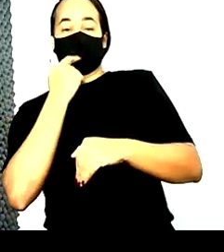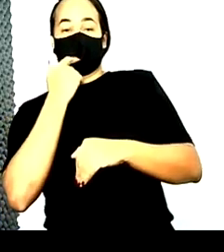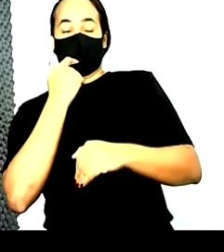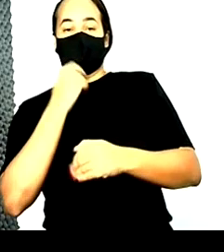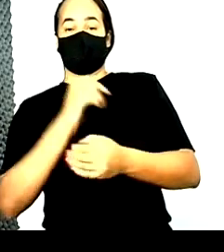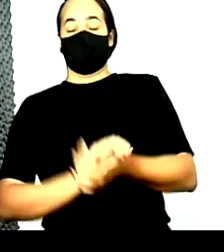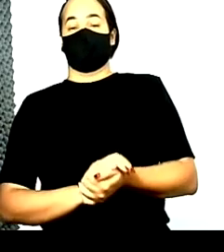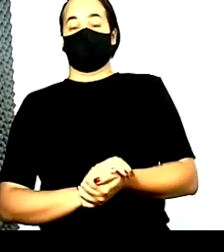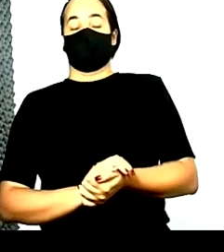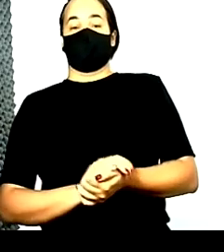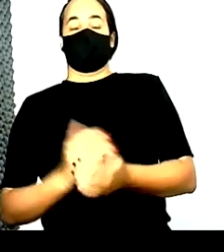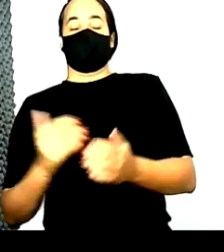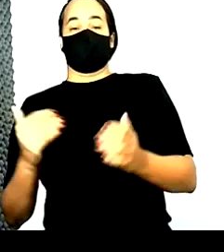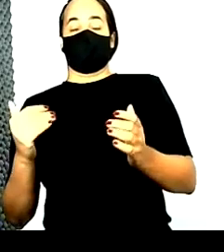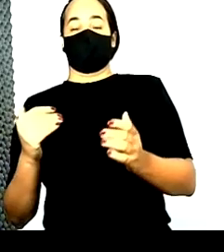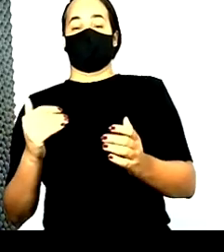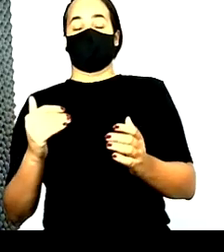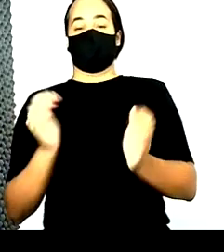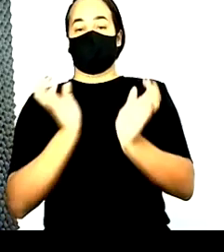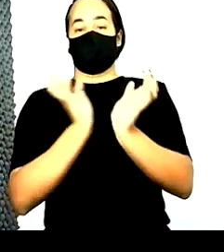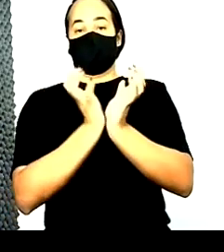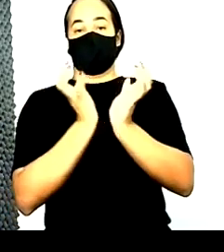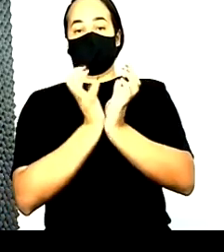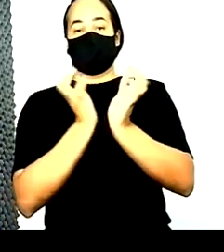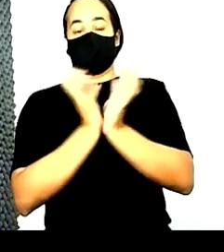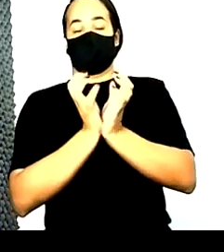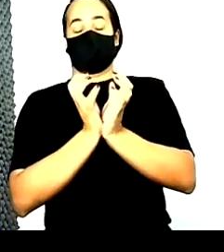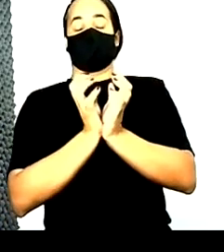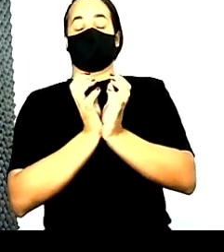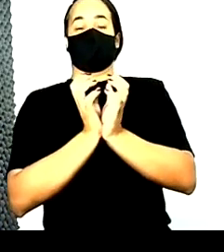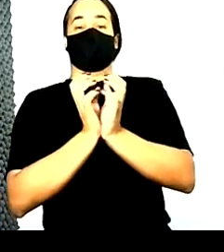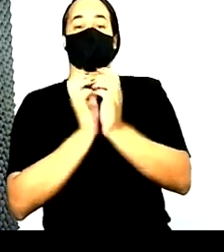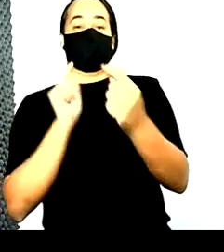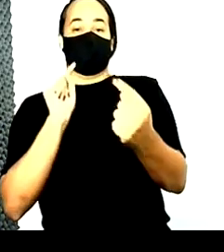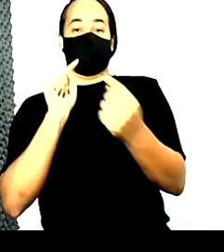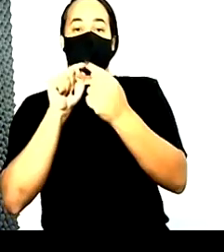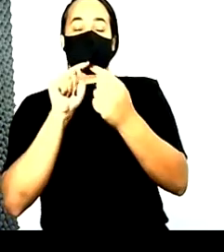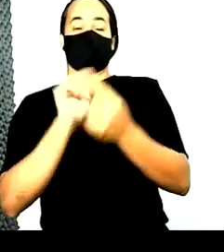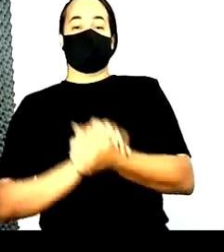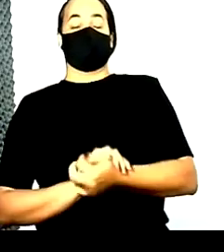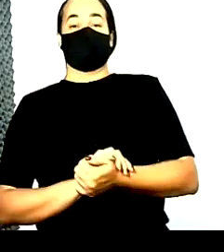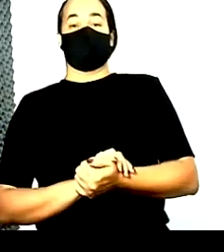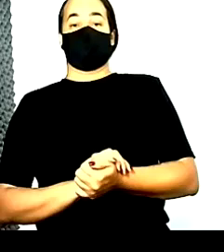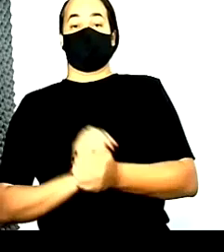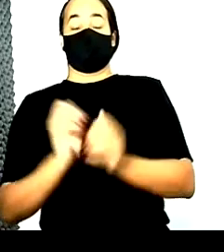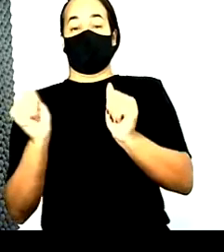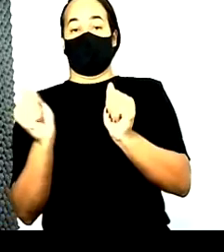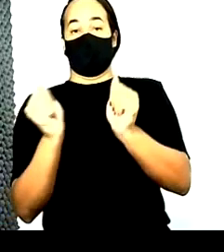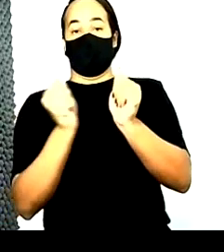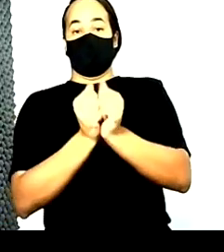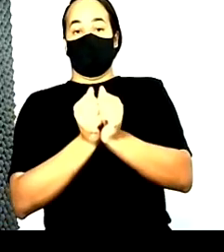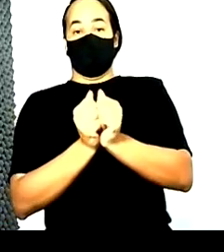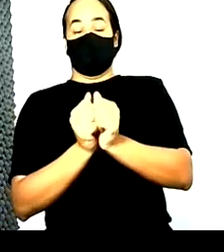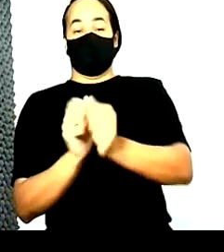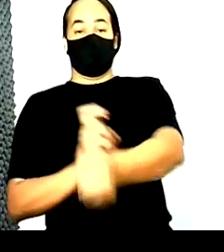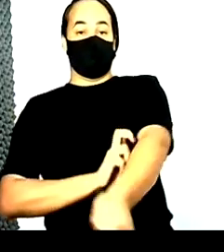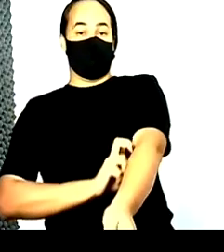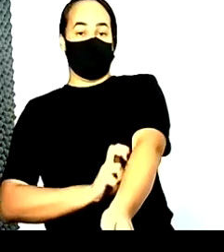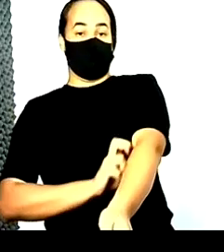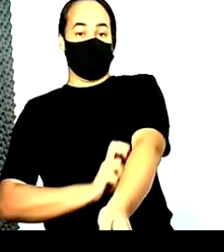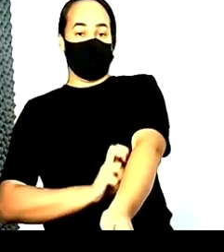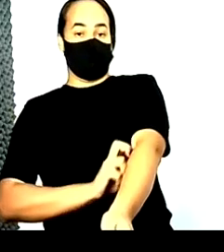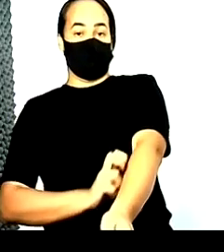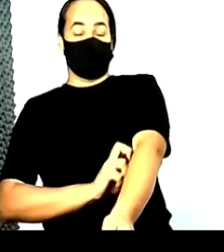até chegar aos seus órgãos-alvos, que é os órgãos que eles vão atuar. Junto com o sistema nervoso, que eu falei, as partes